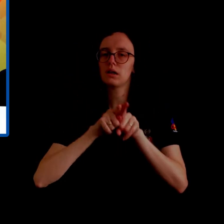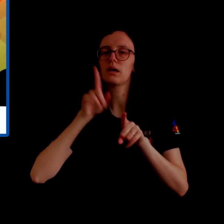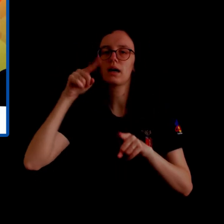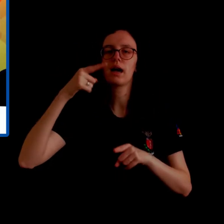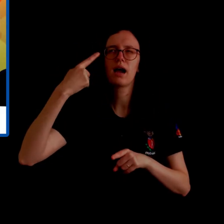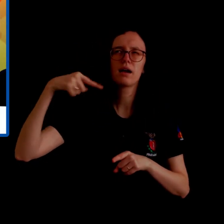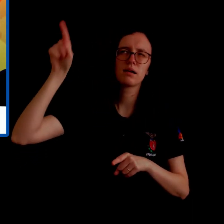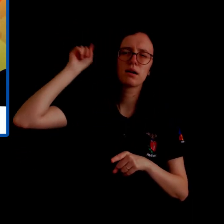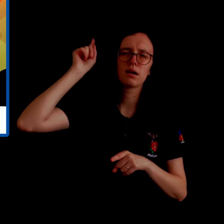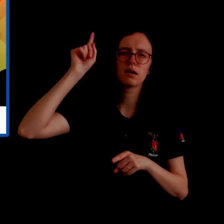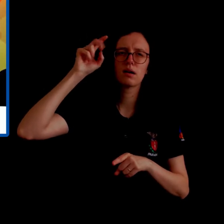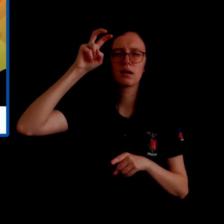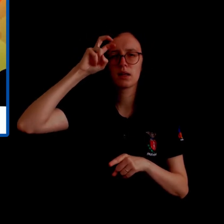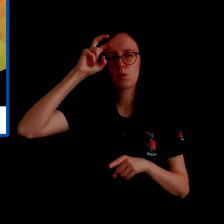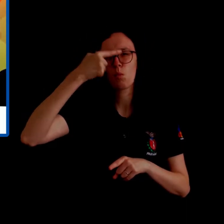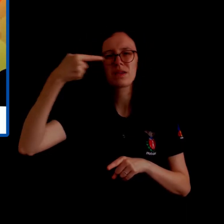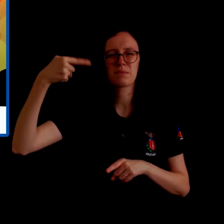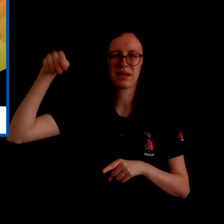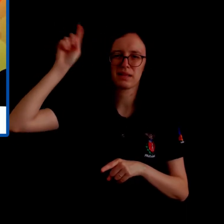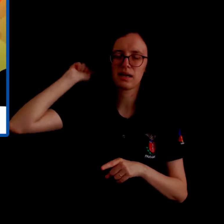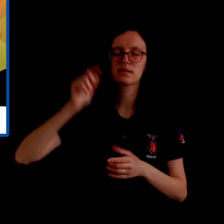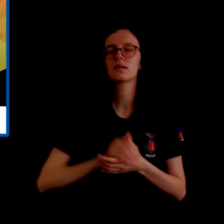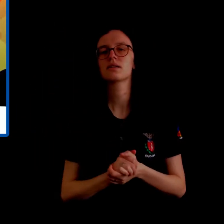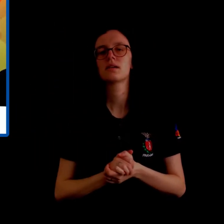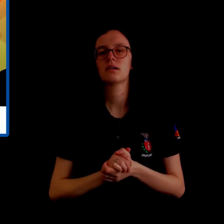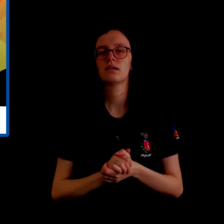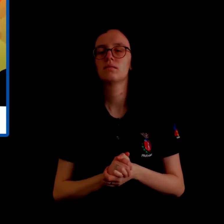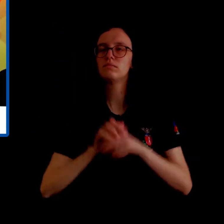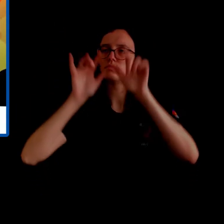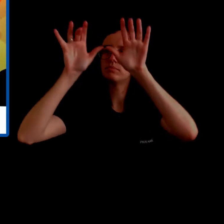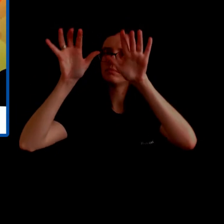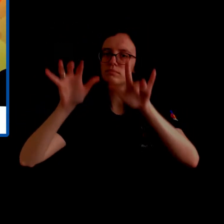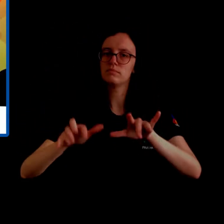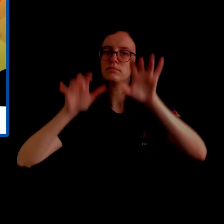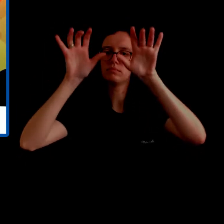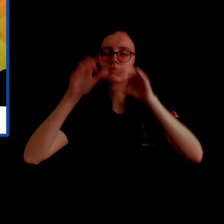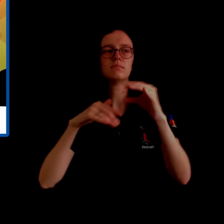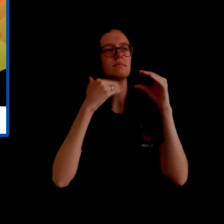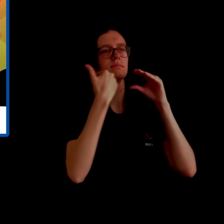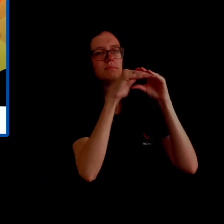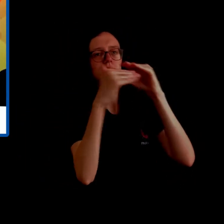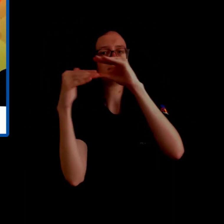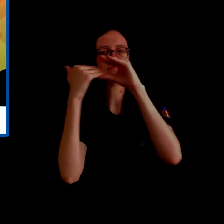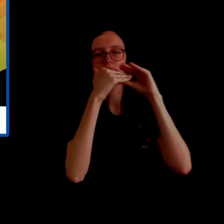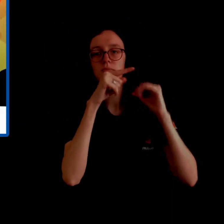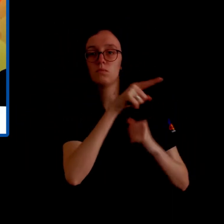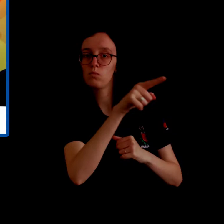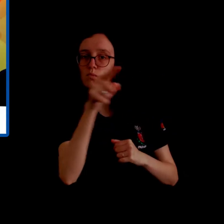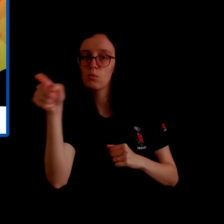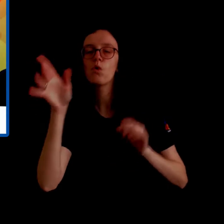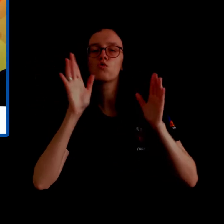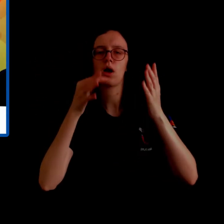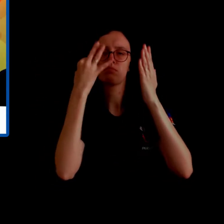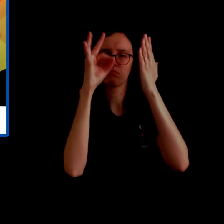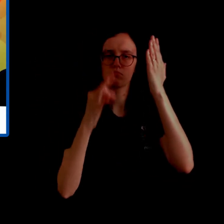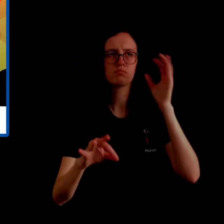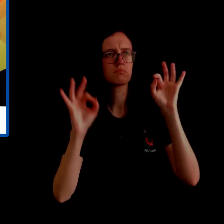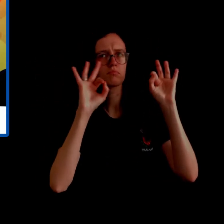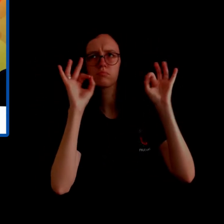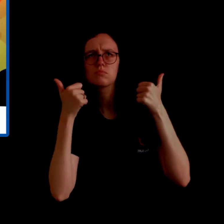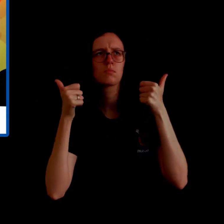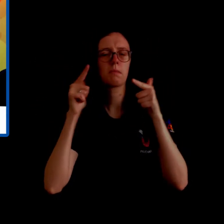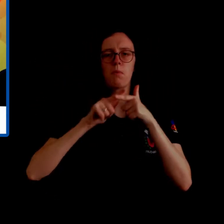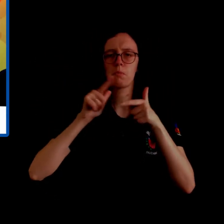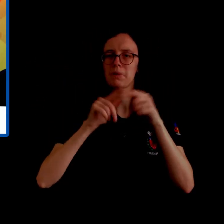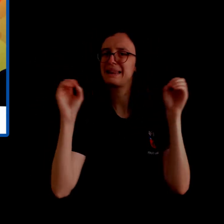última quinta-feira, uma semana atrás, os formulários que estão sendo enviados para vocês estão corrigidos, não tem nenhum tipo de